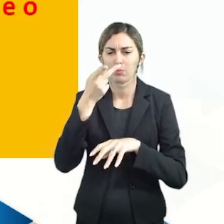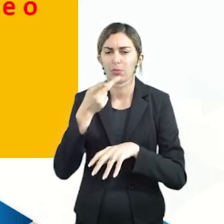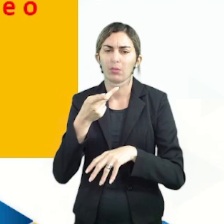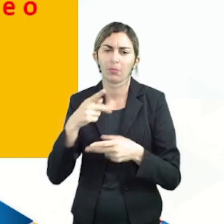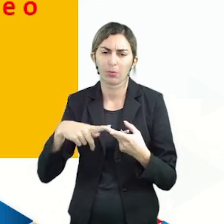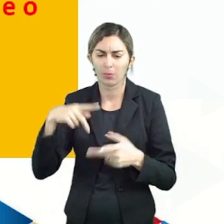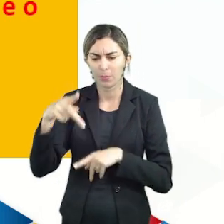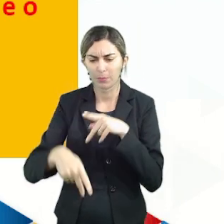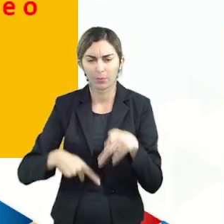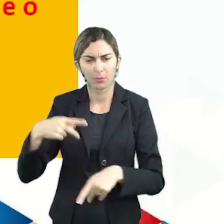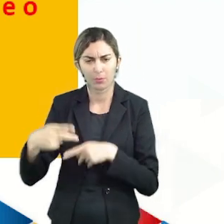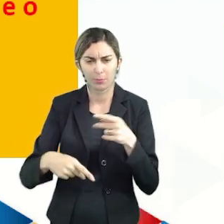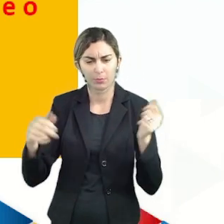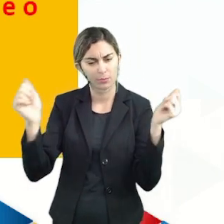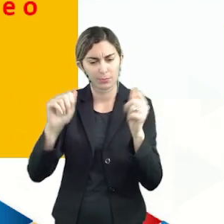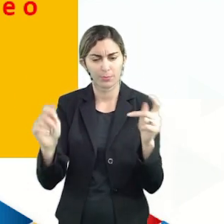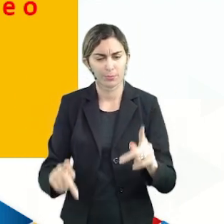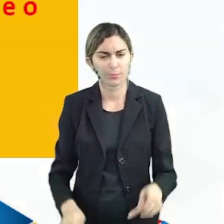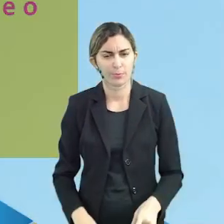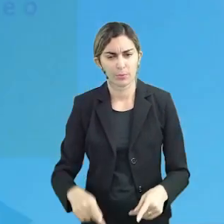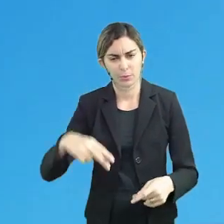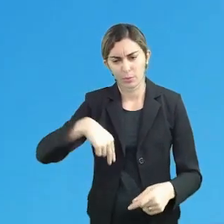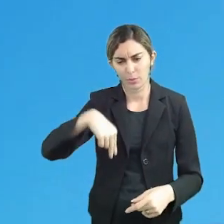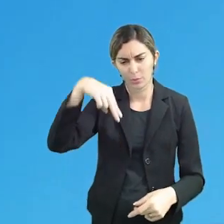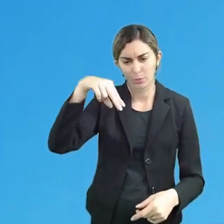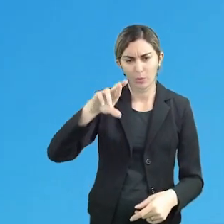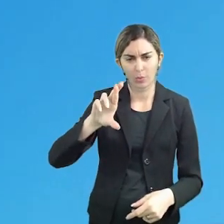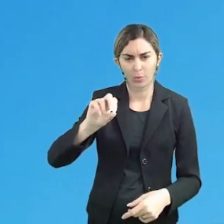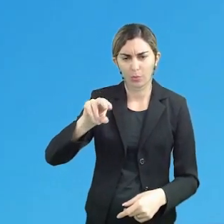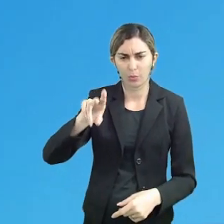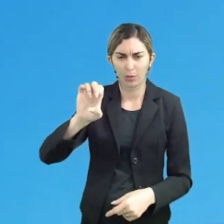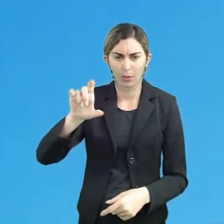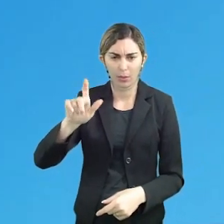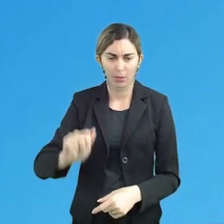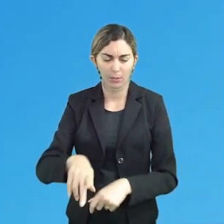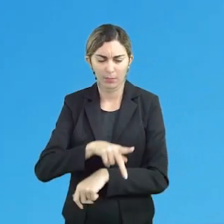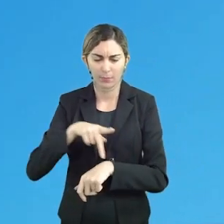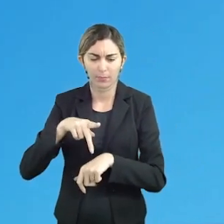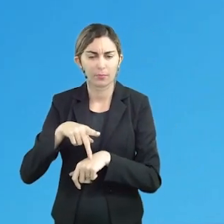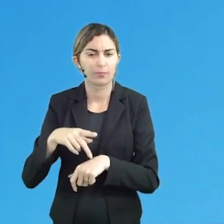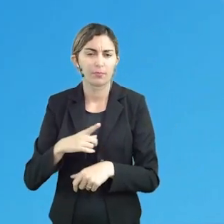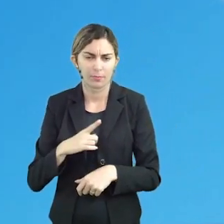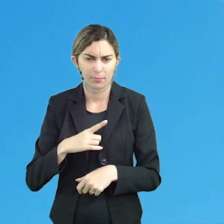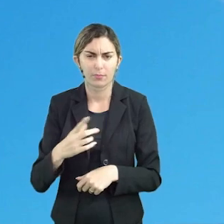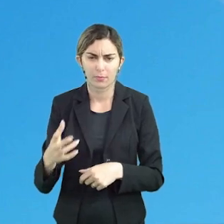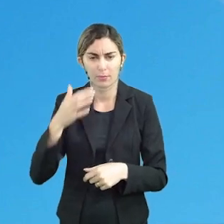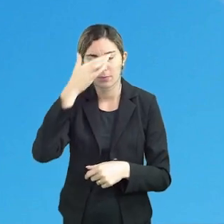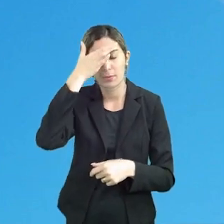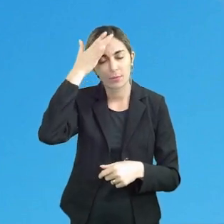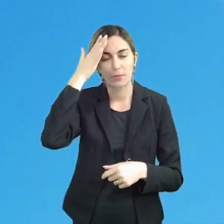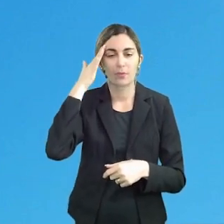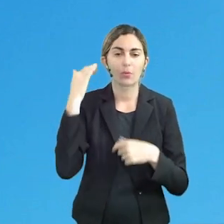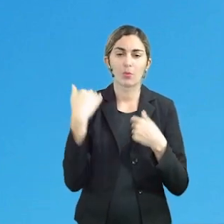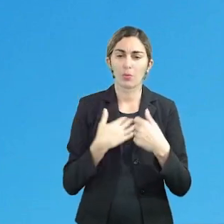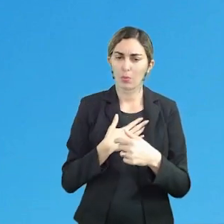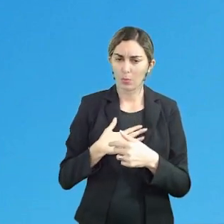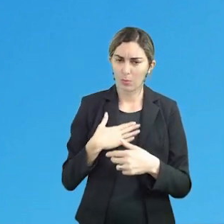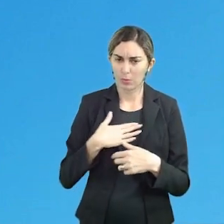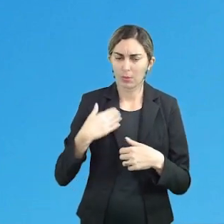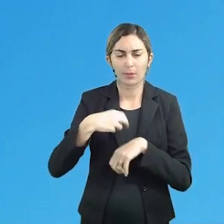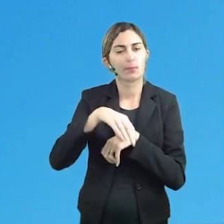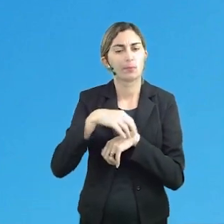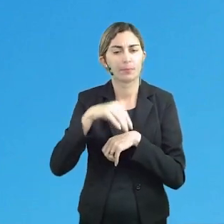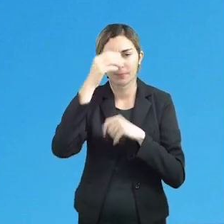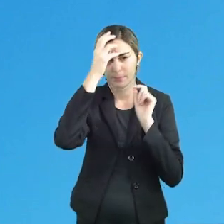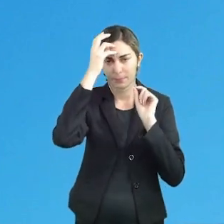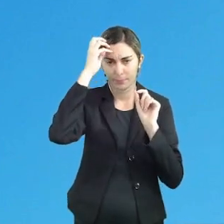prêmio Popular da Paz na Noruega. Ainda sobre essa questão, sobre esses pontos, gostaria de destacar o